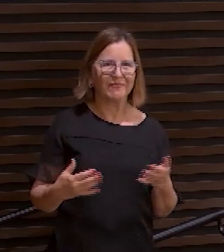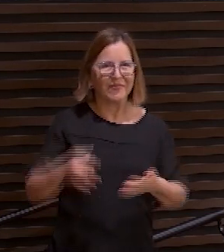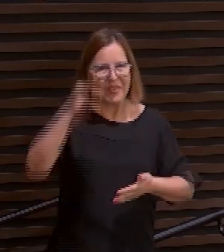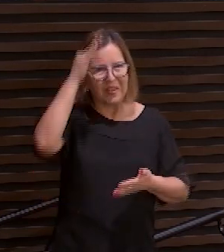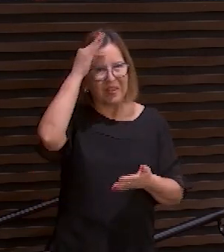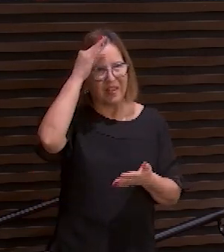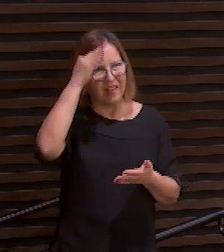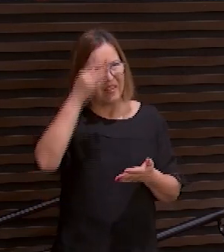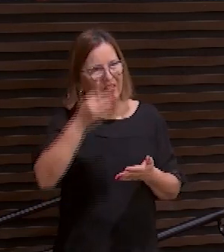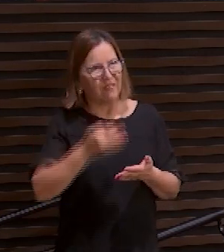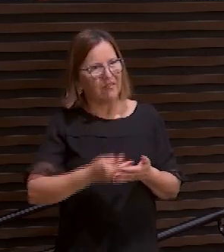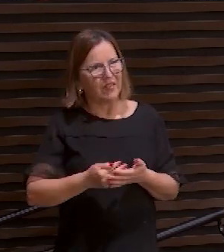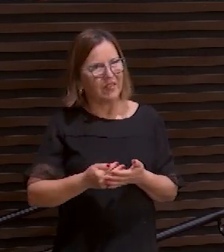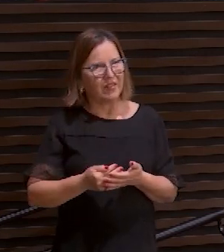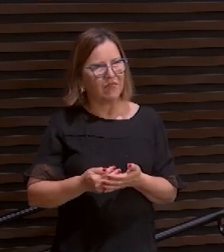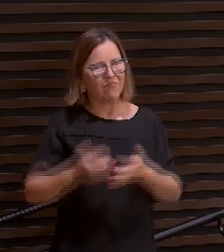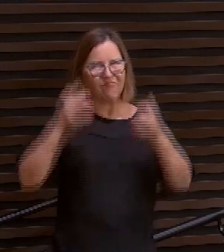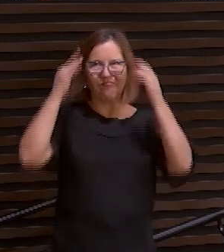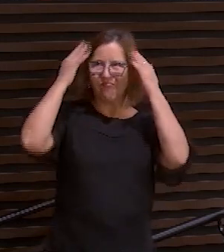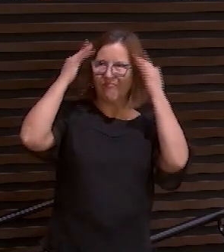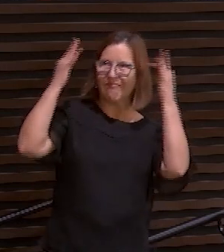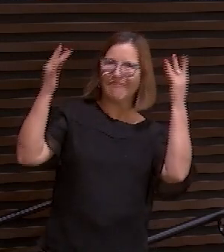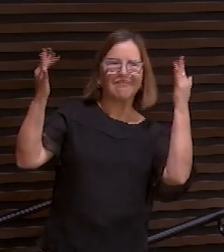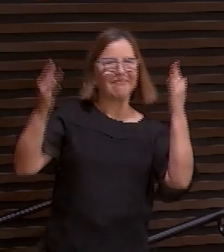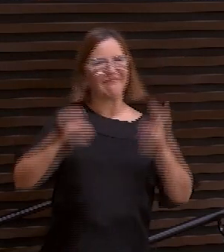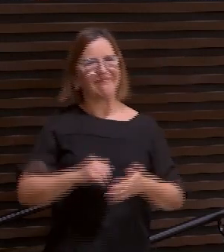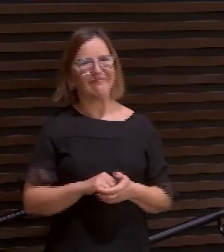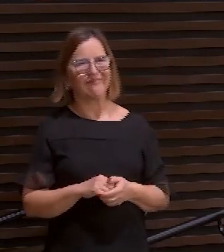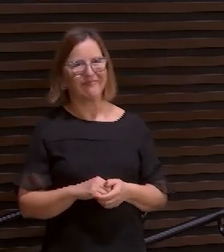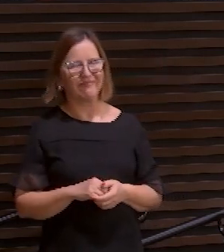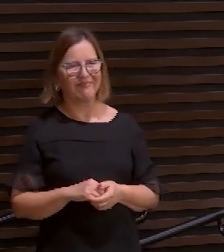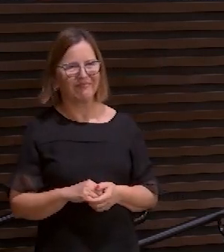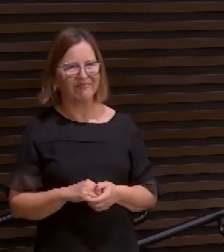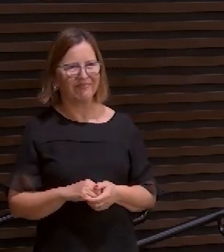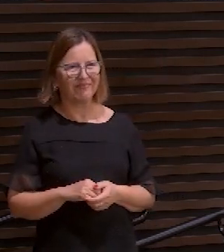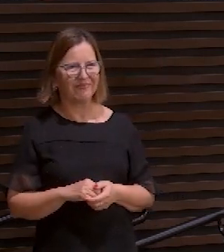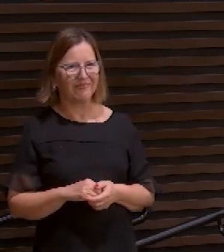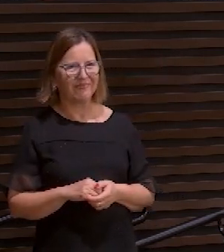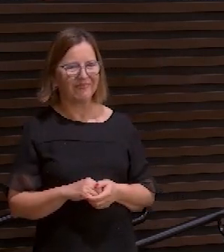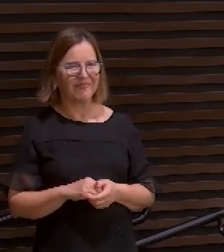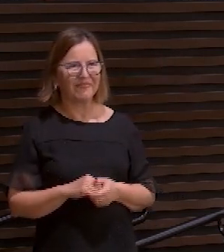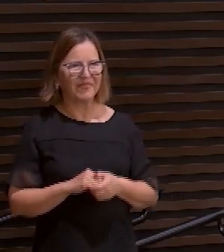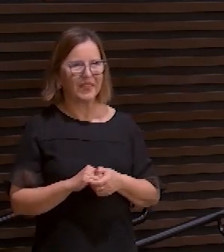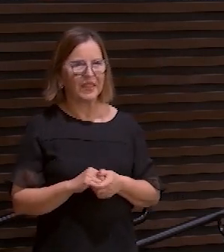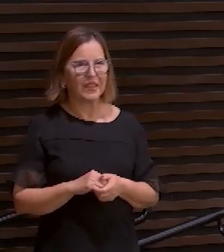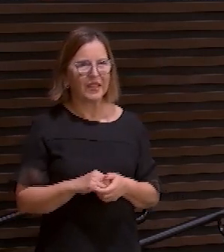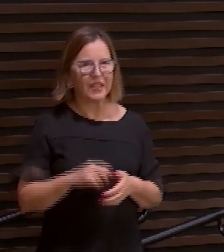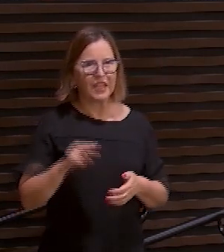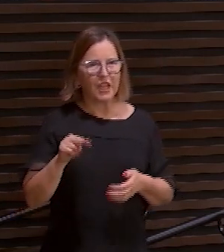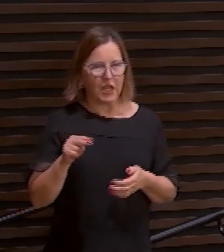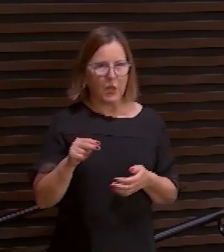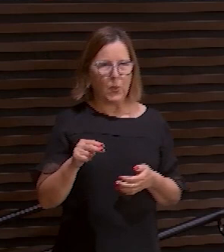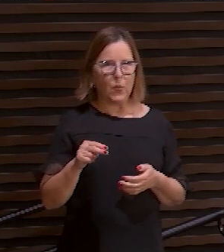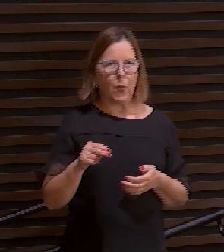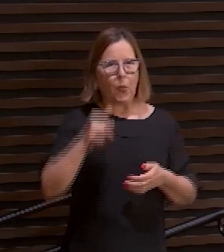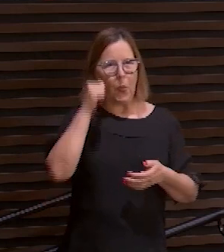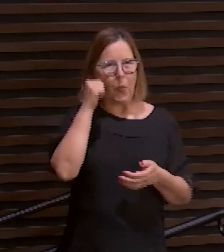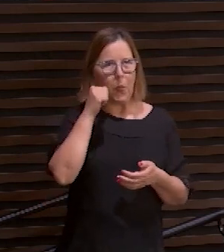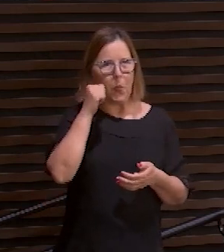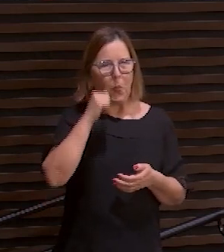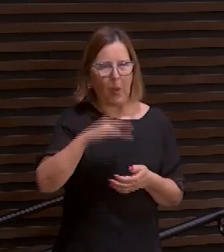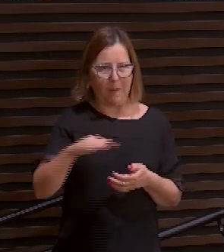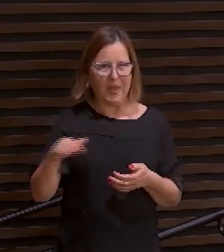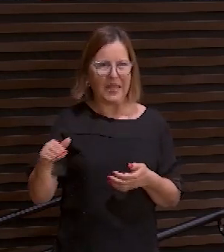Hipotética. A mesma fé de Amy Carmichael, a menina de uma